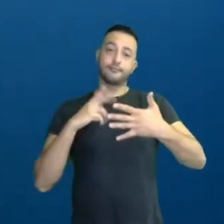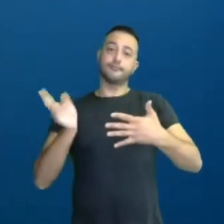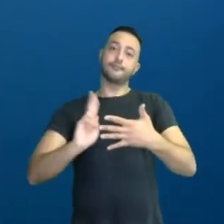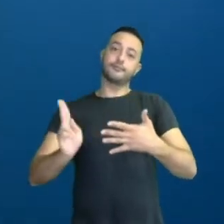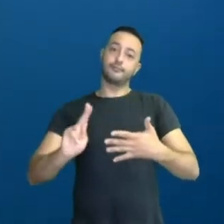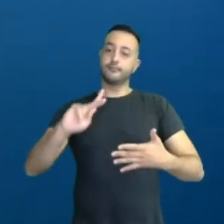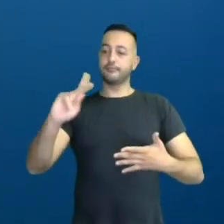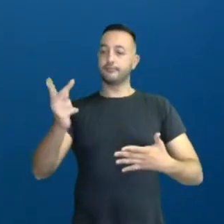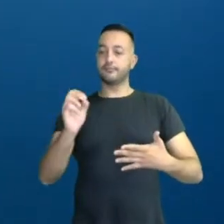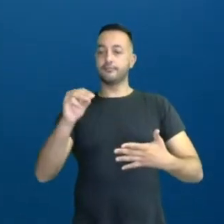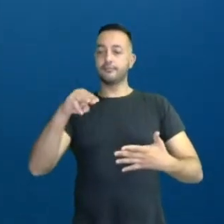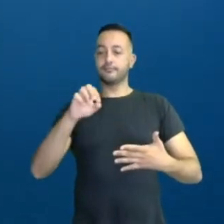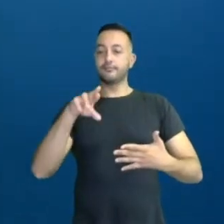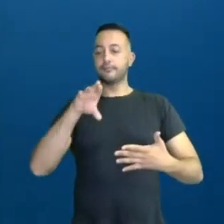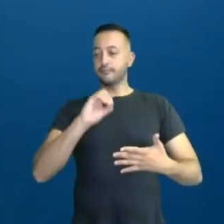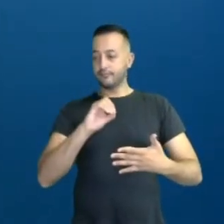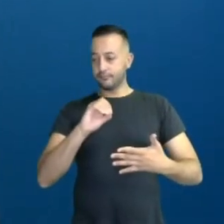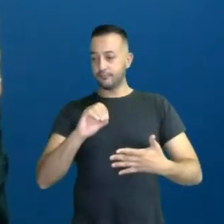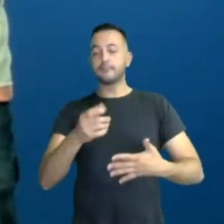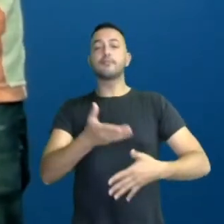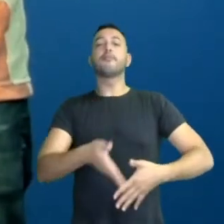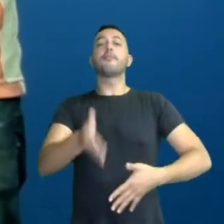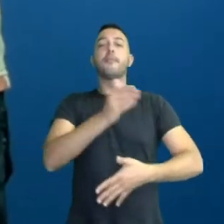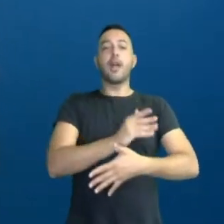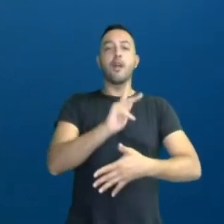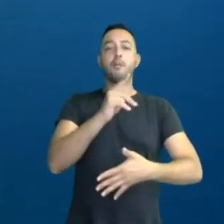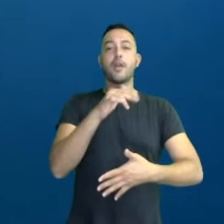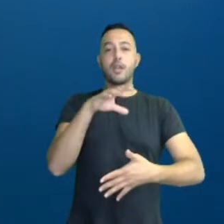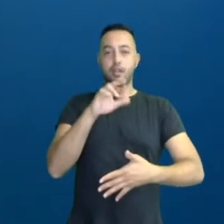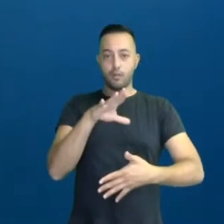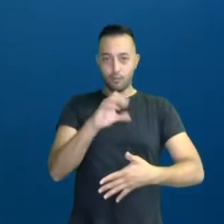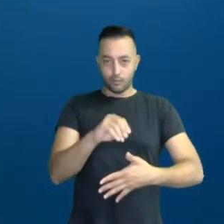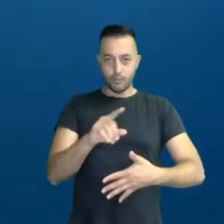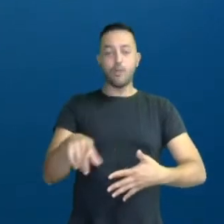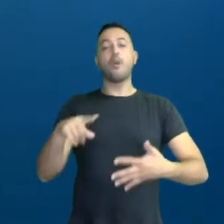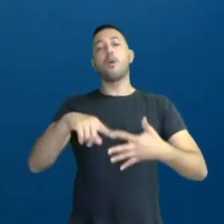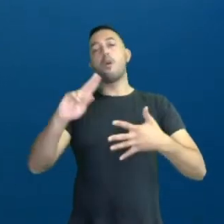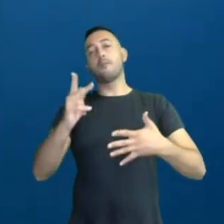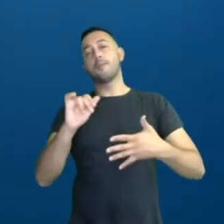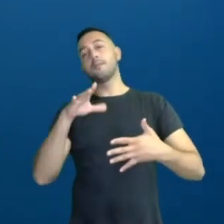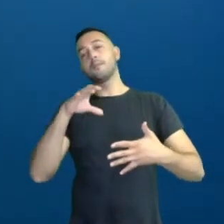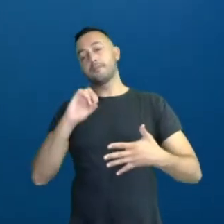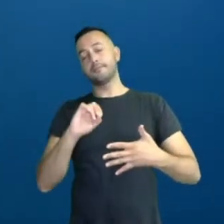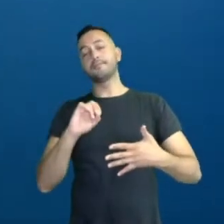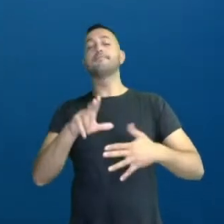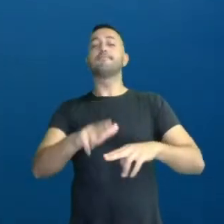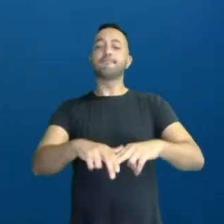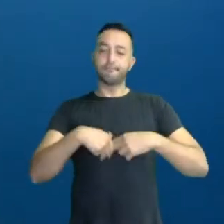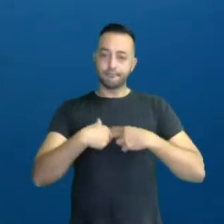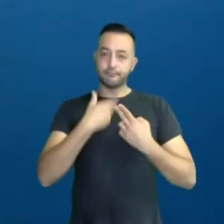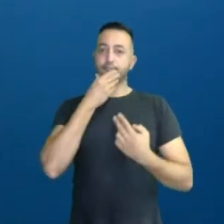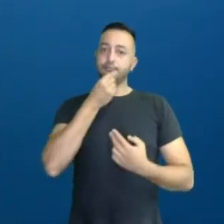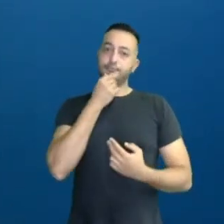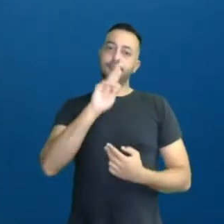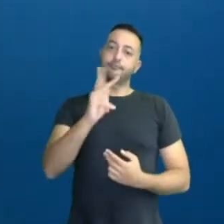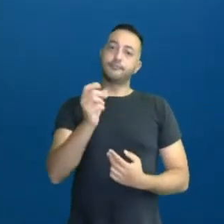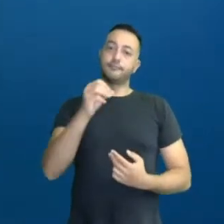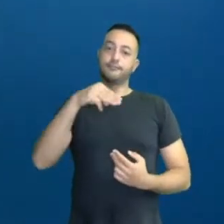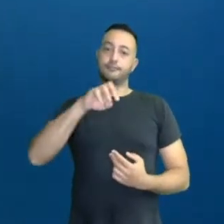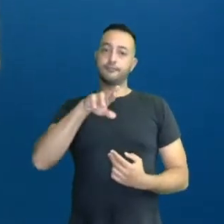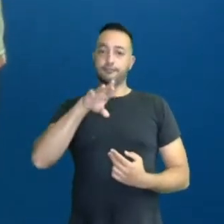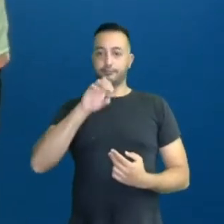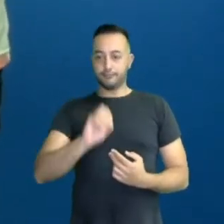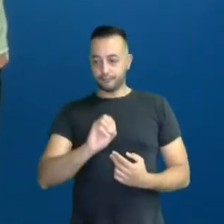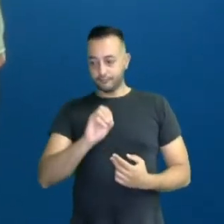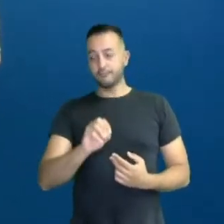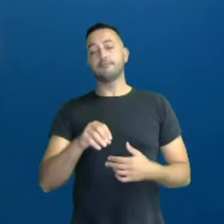nome de Homero, pré-homérico e homérico, por conta de um autor chamado Homero.